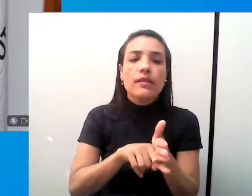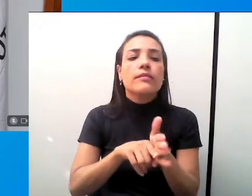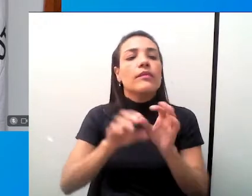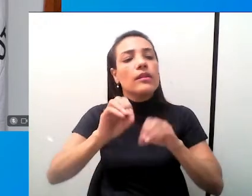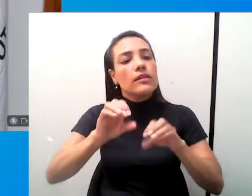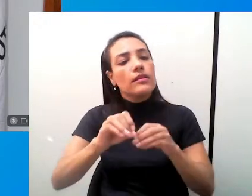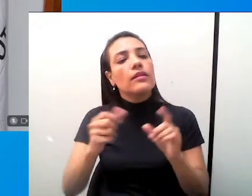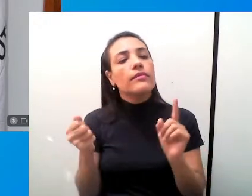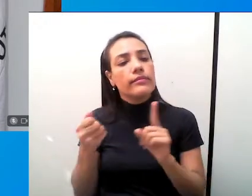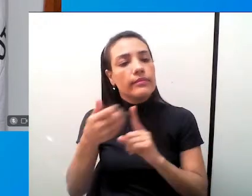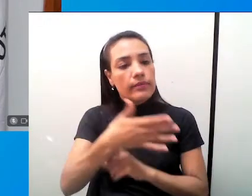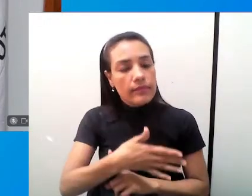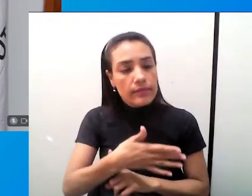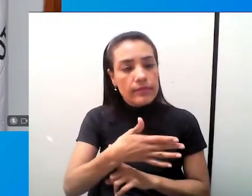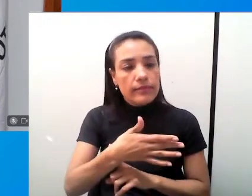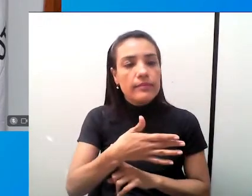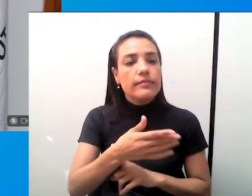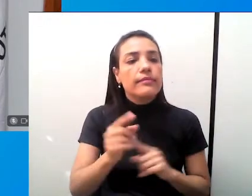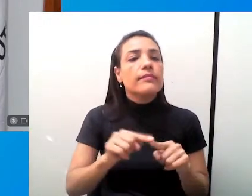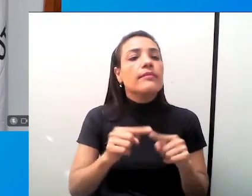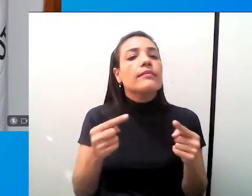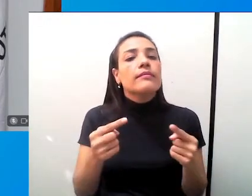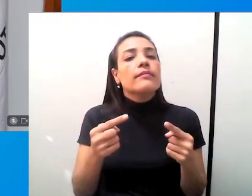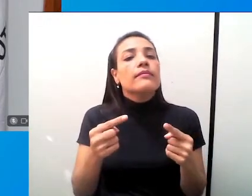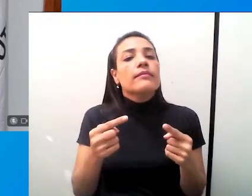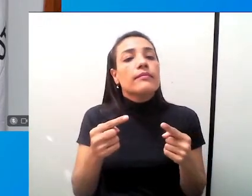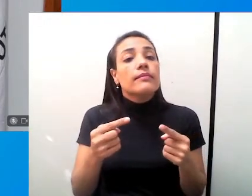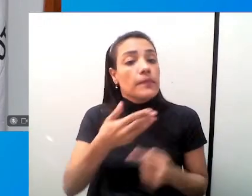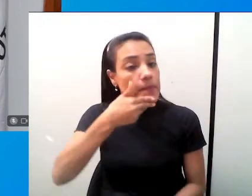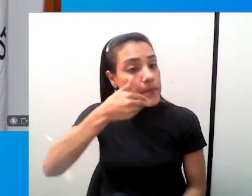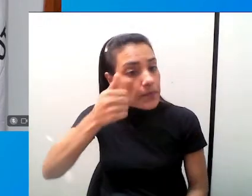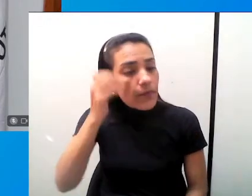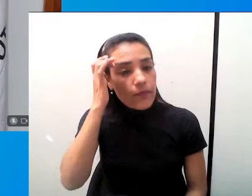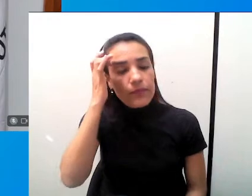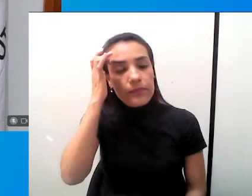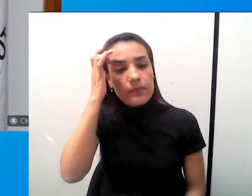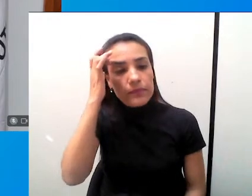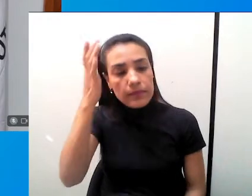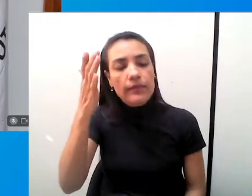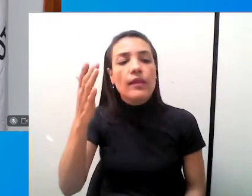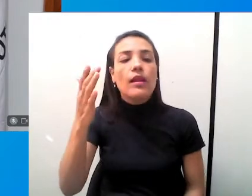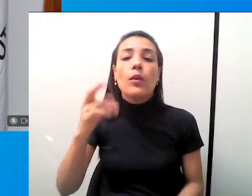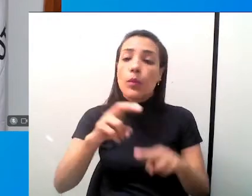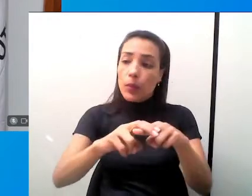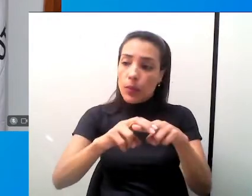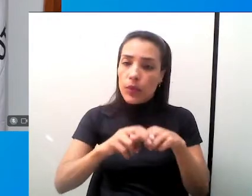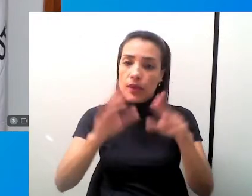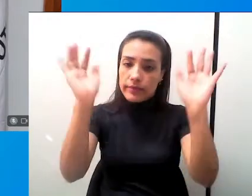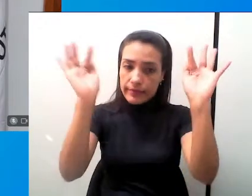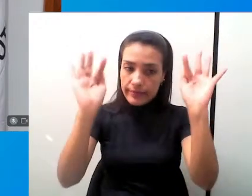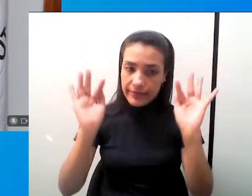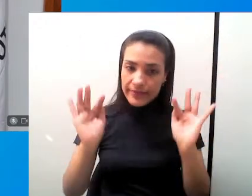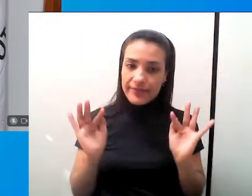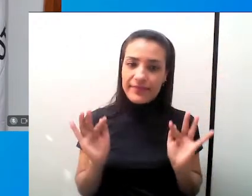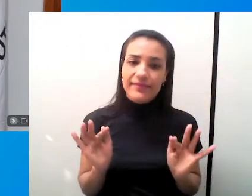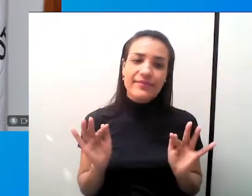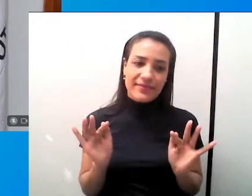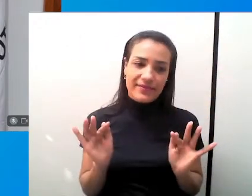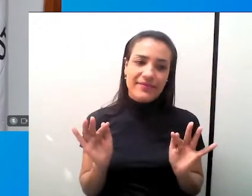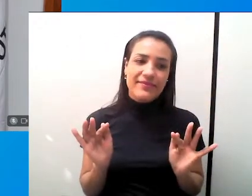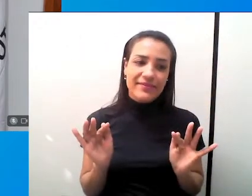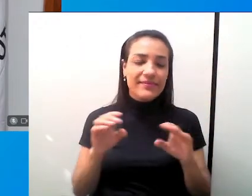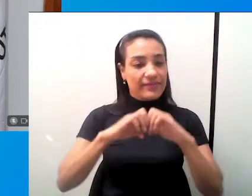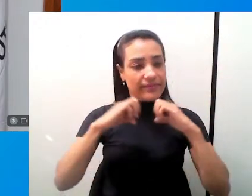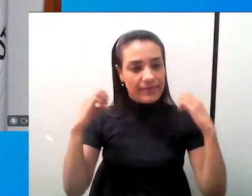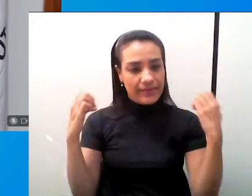extensão, ficou muito fácil o entendimento para a gente, né? Então, eu fico muito feliz, Fábio, com esse evento.